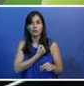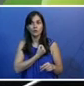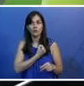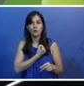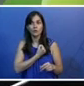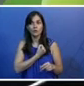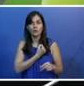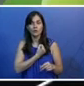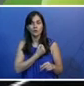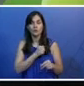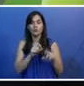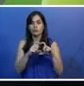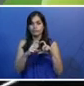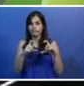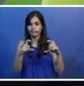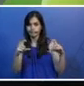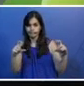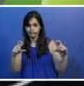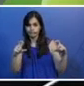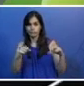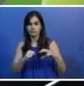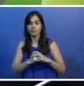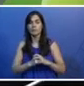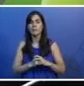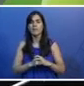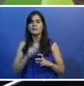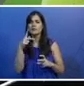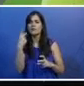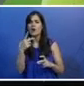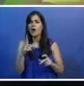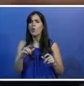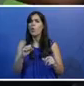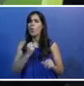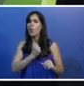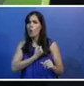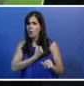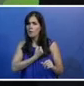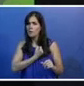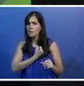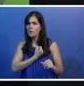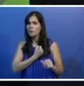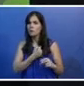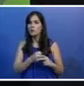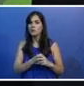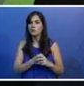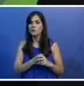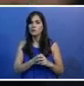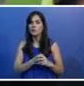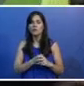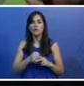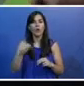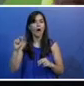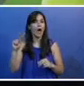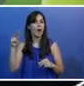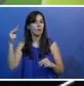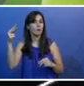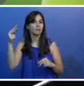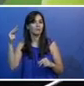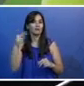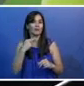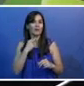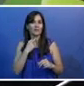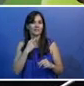do termo algébrico. E quando eu falo os números, a potência não